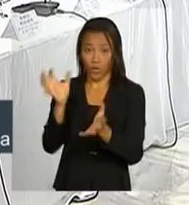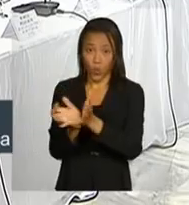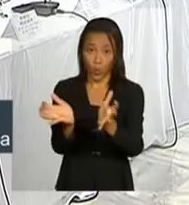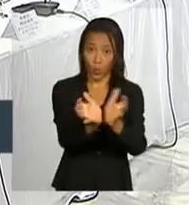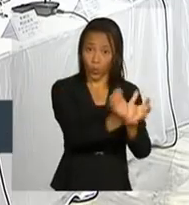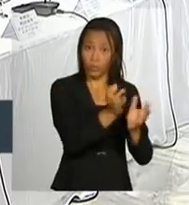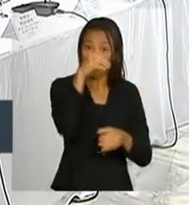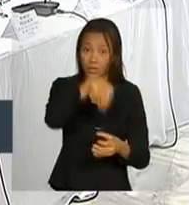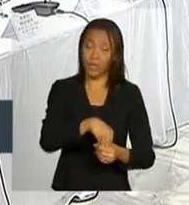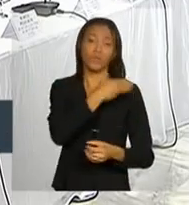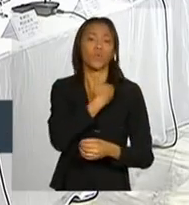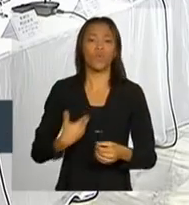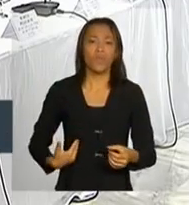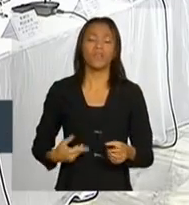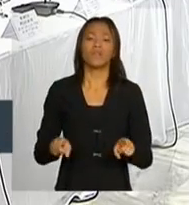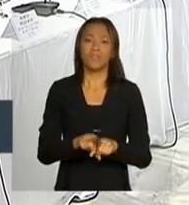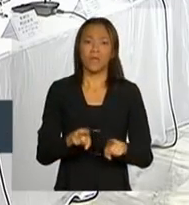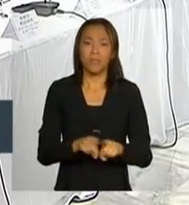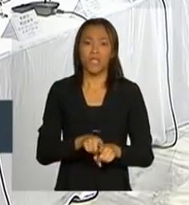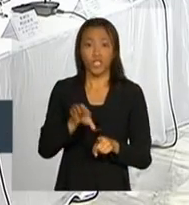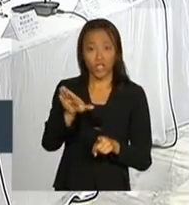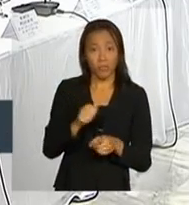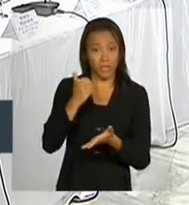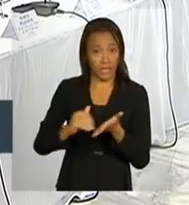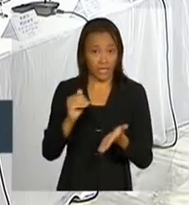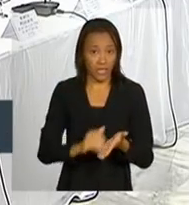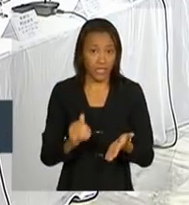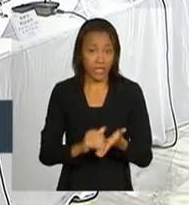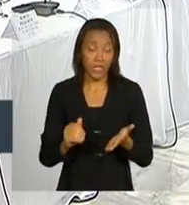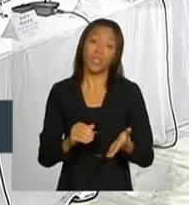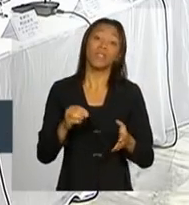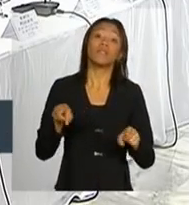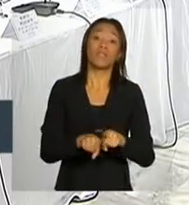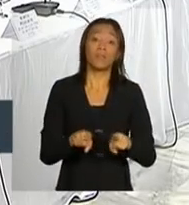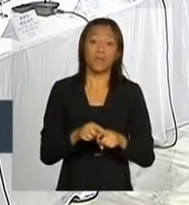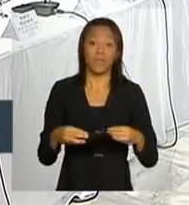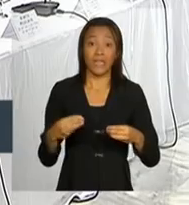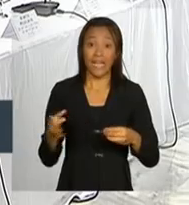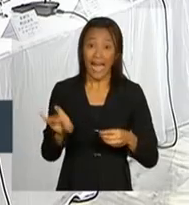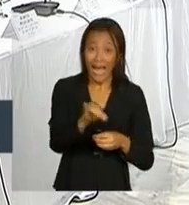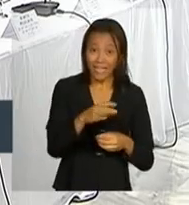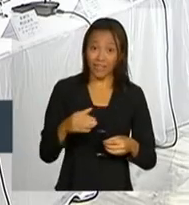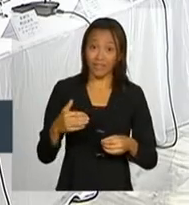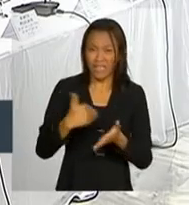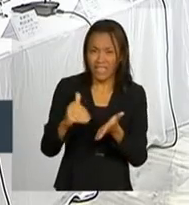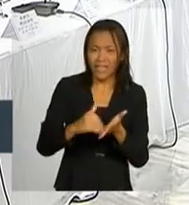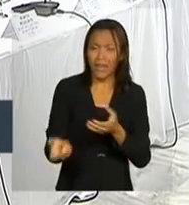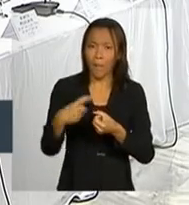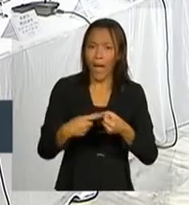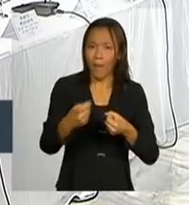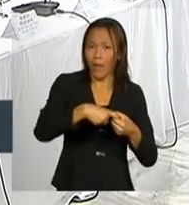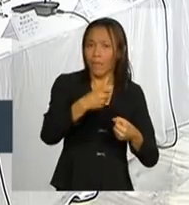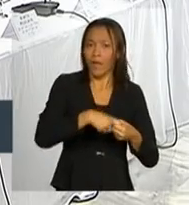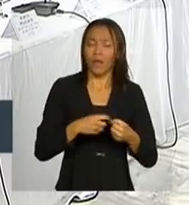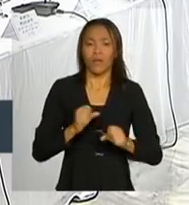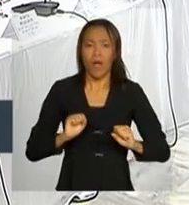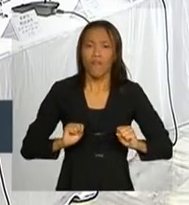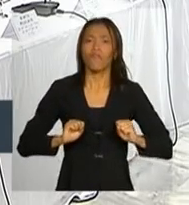potencializando um ministério, uma secretaria, potencializando o trabalho da outra. Esse é o segredo que esse